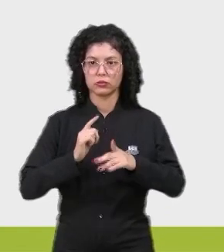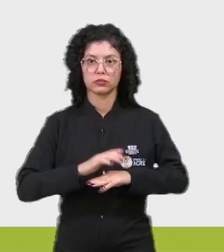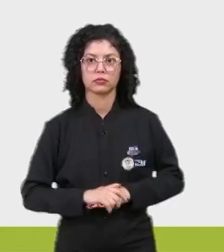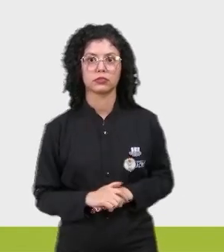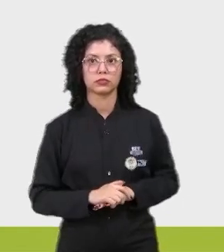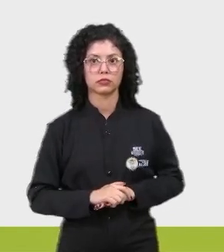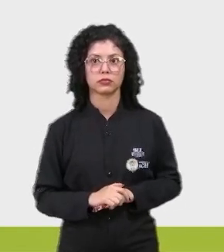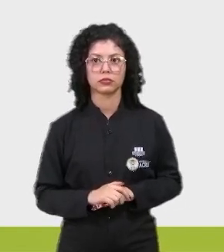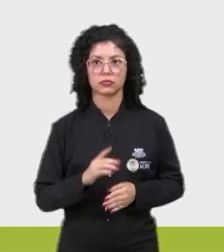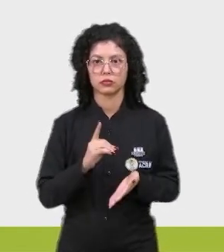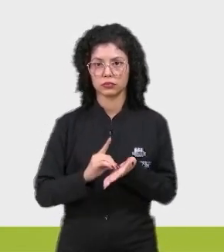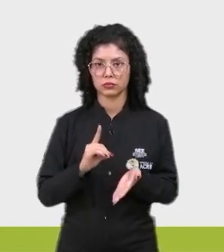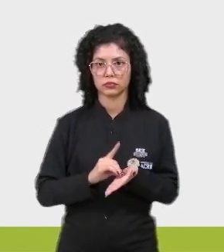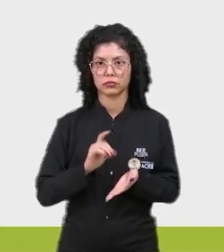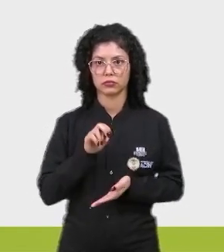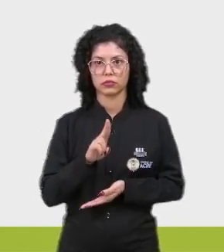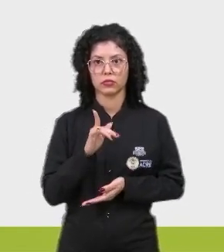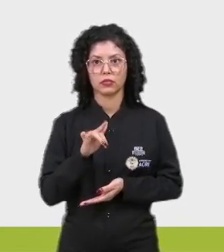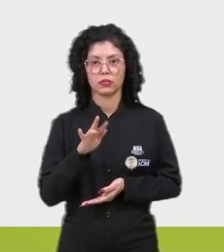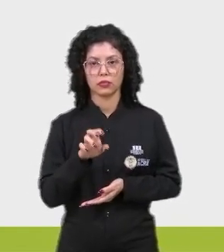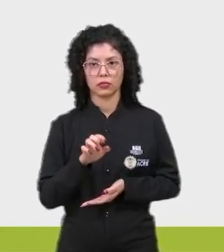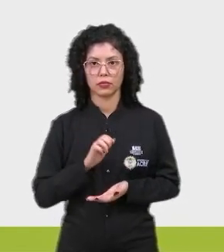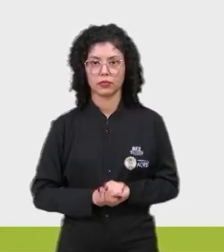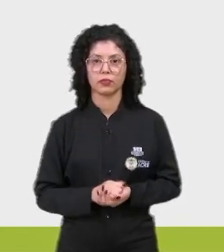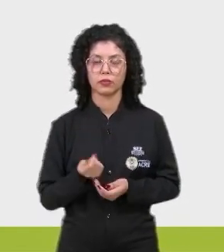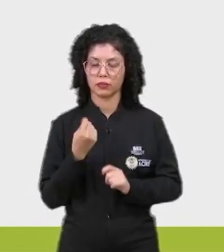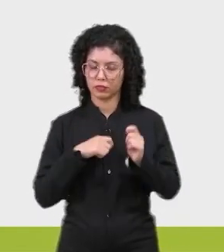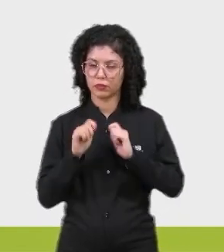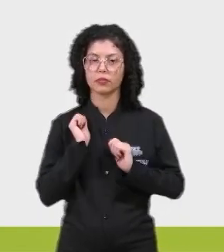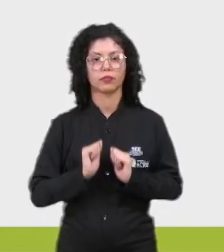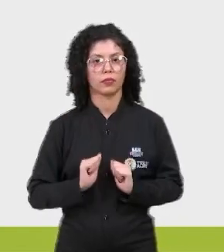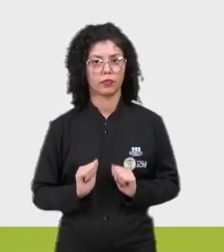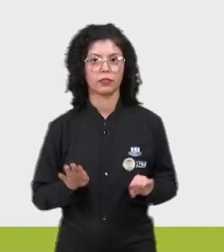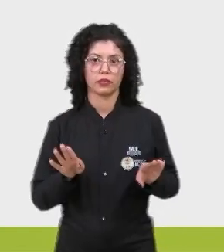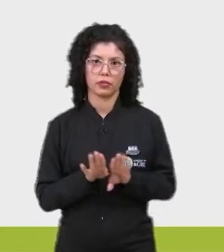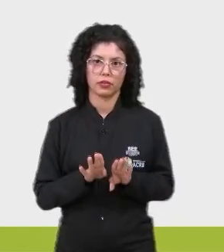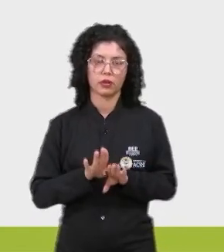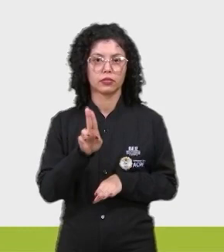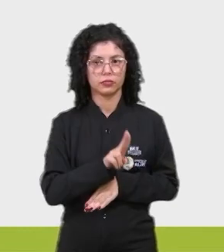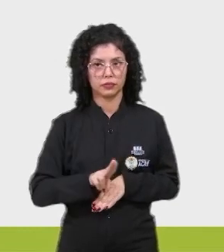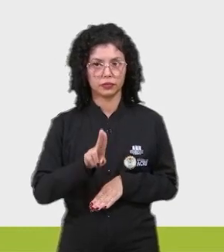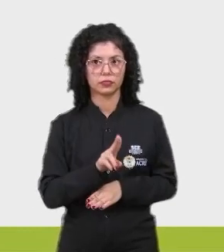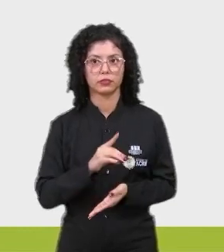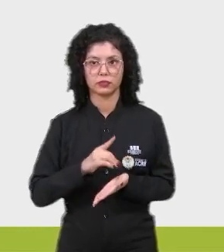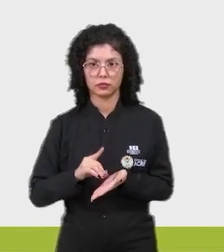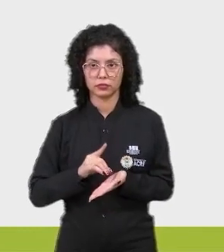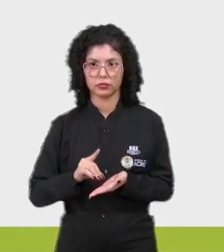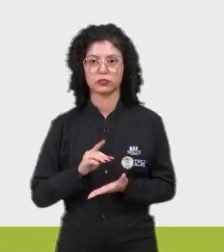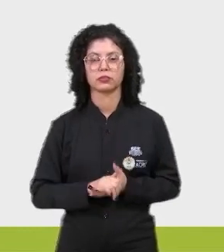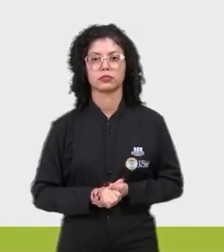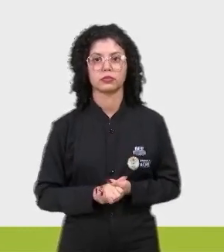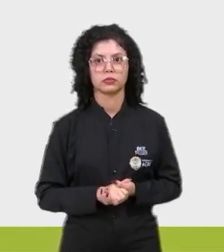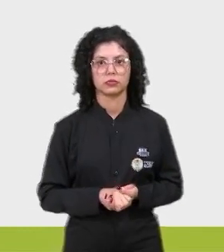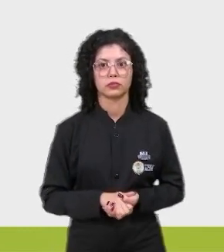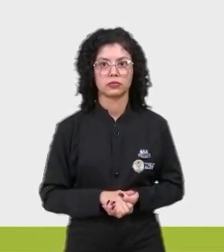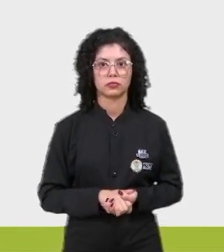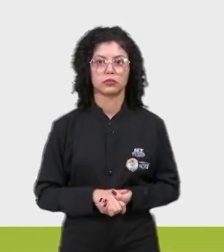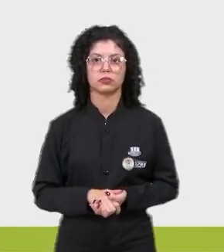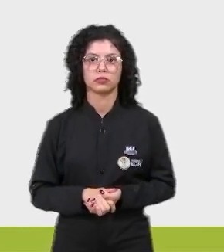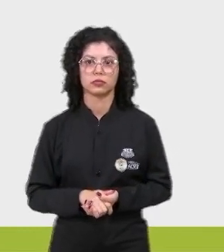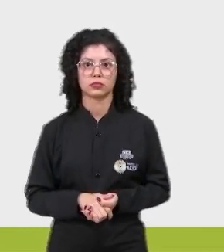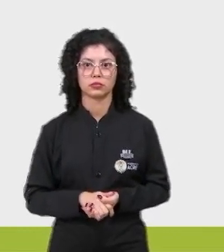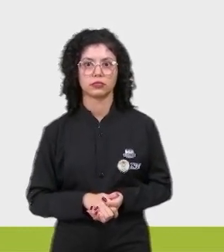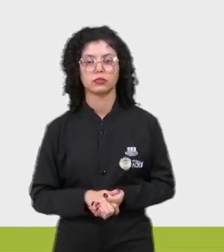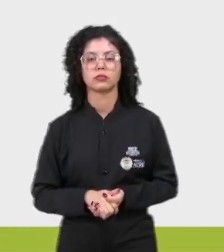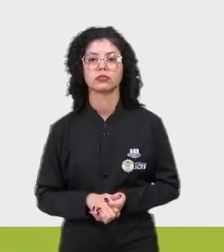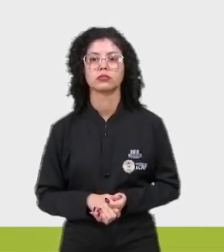serviços, né? Caiu lá sobre economia, então você pode muito bem começar dizendo o que é a